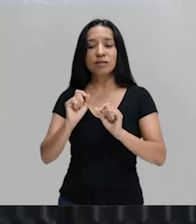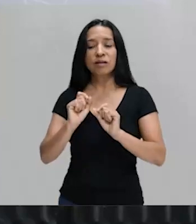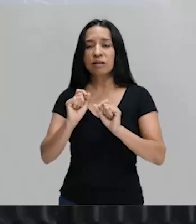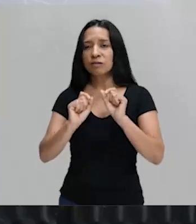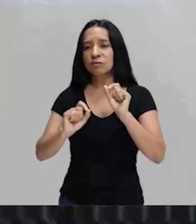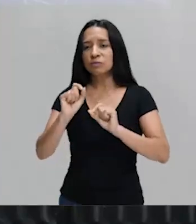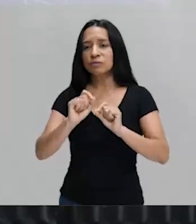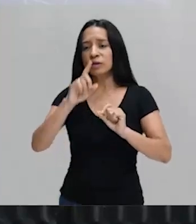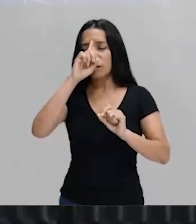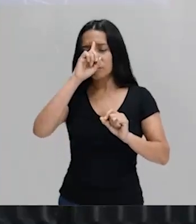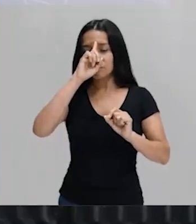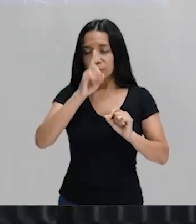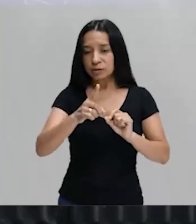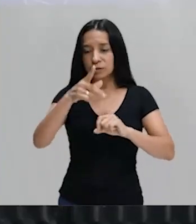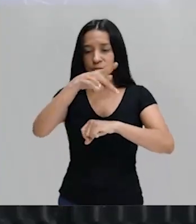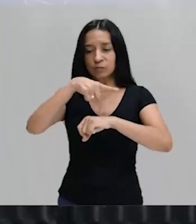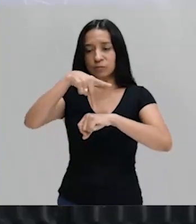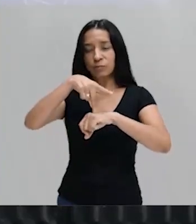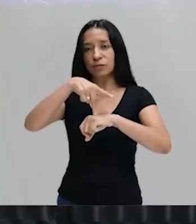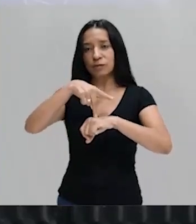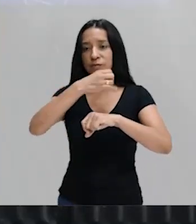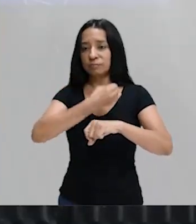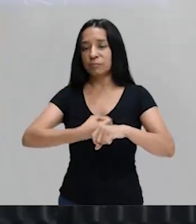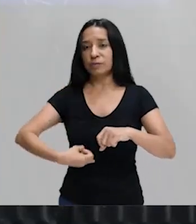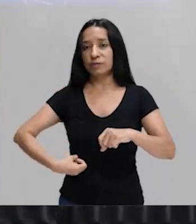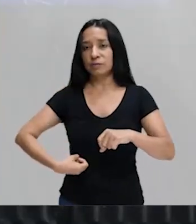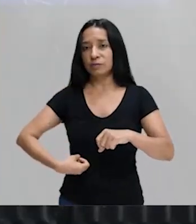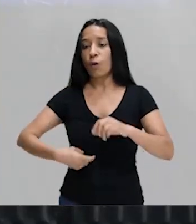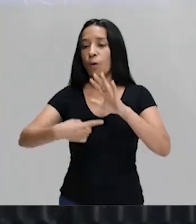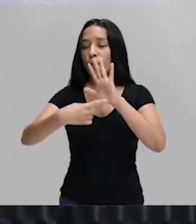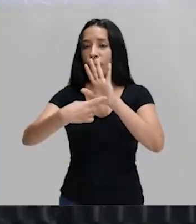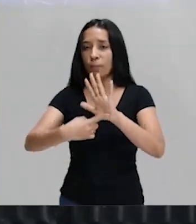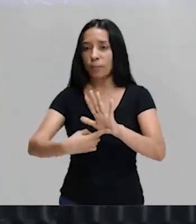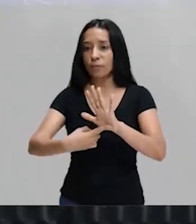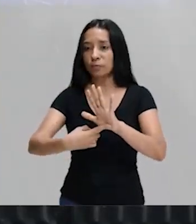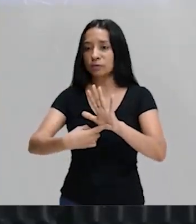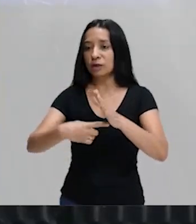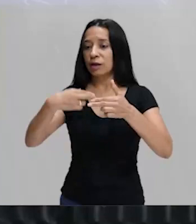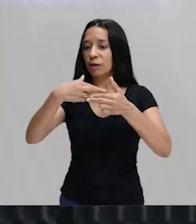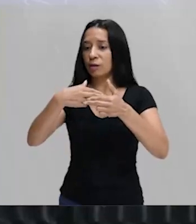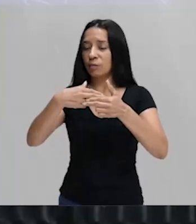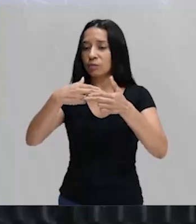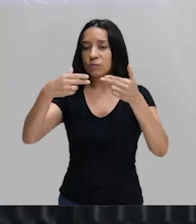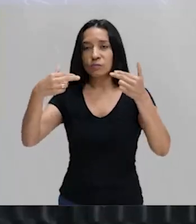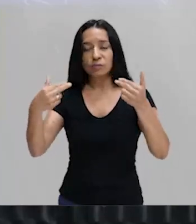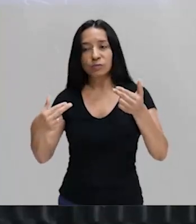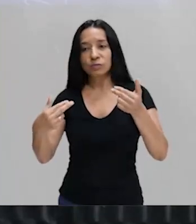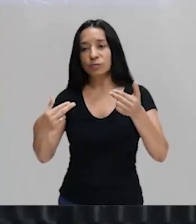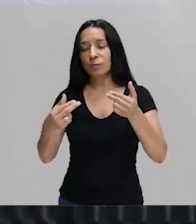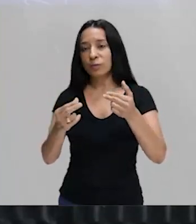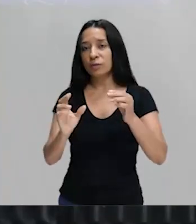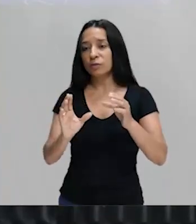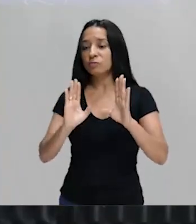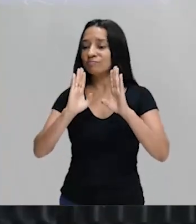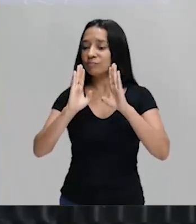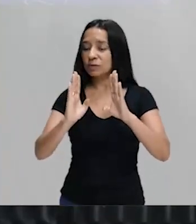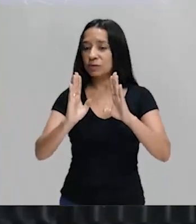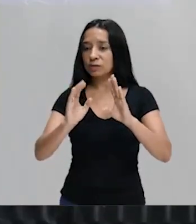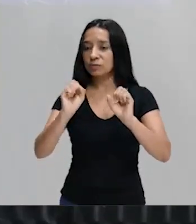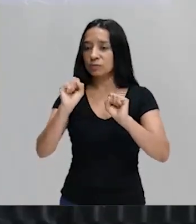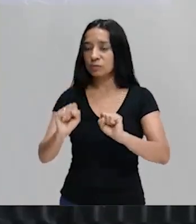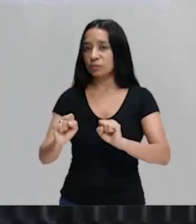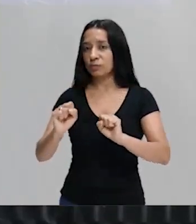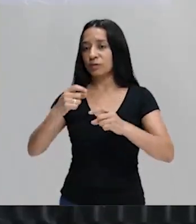imperador. Então, isso mostra um instrumento de centralismo político. A partir dessa busca da centralização, Dom Pedro